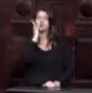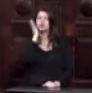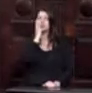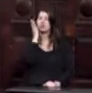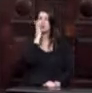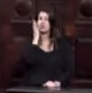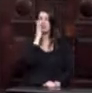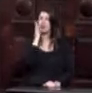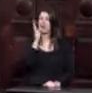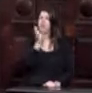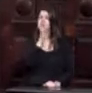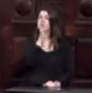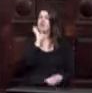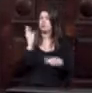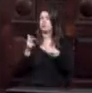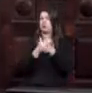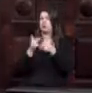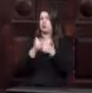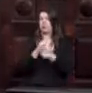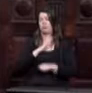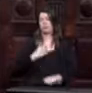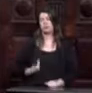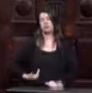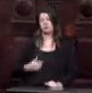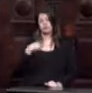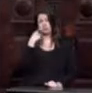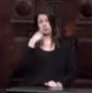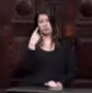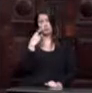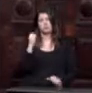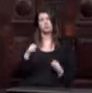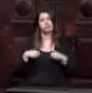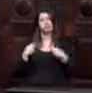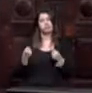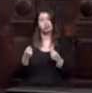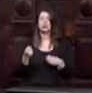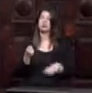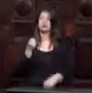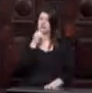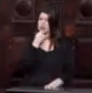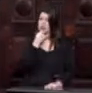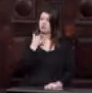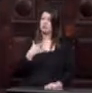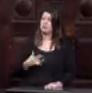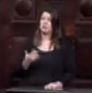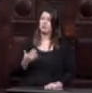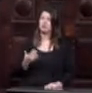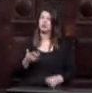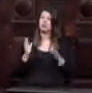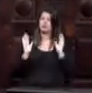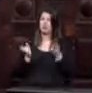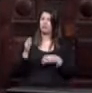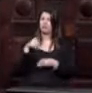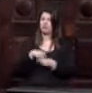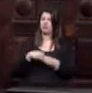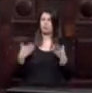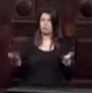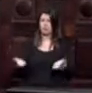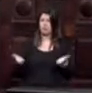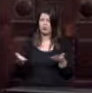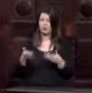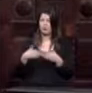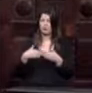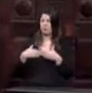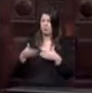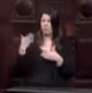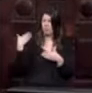o papel fundamental da Defensoria Pública, que infelizmente, pelo texto que foi votado agora, há